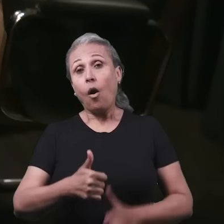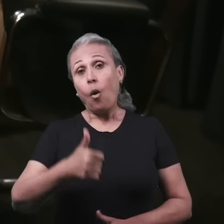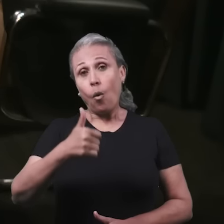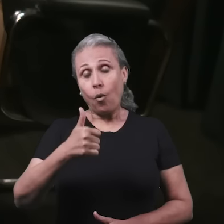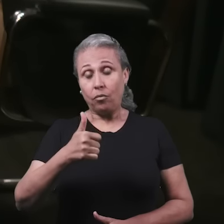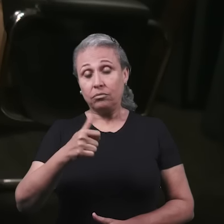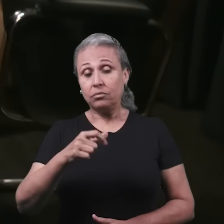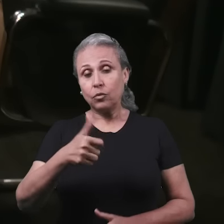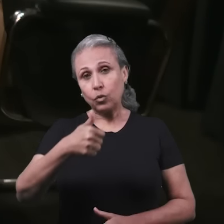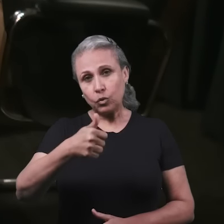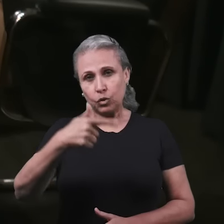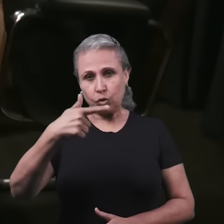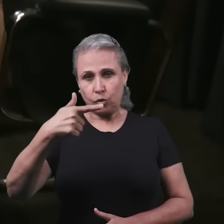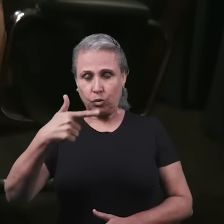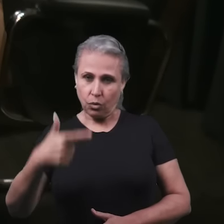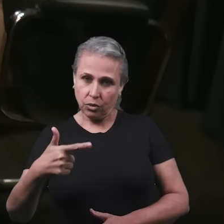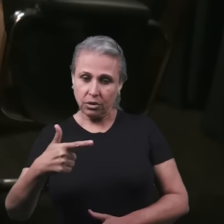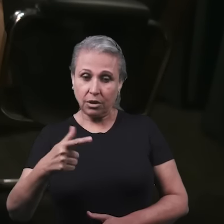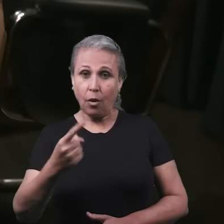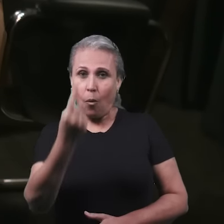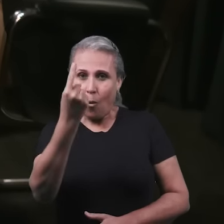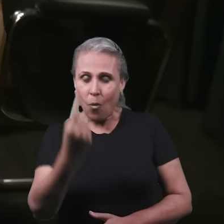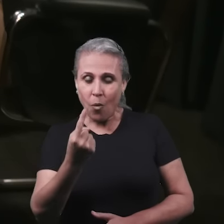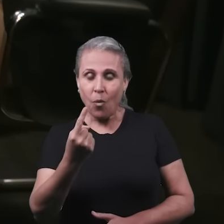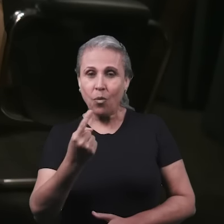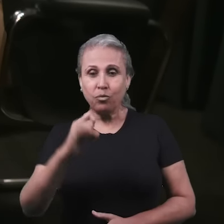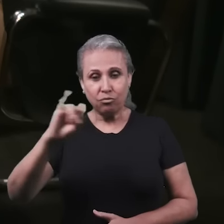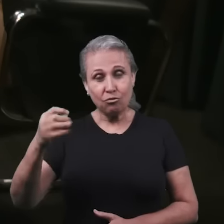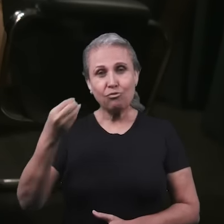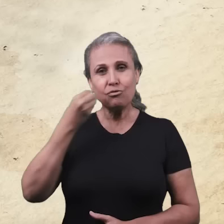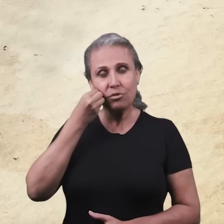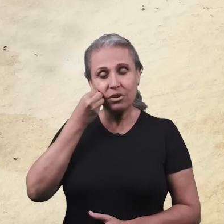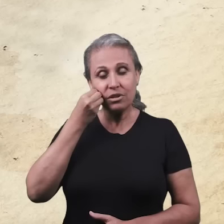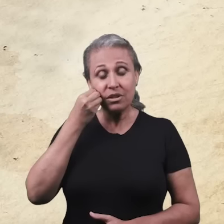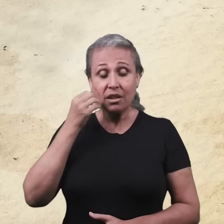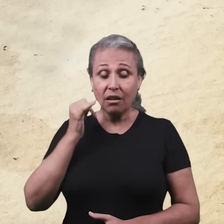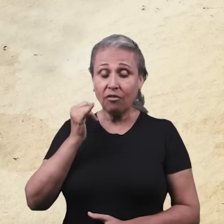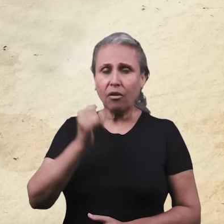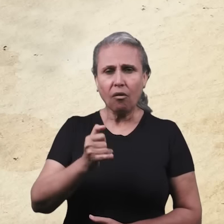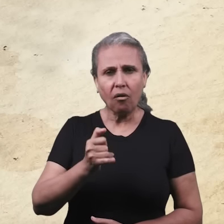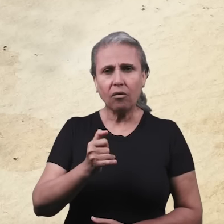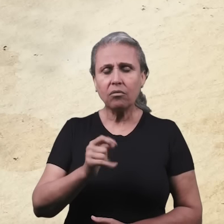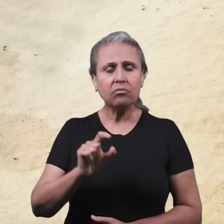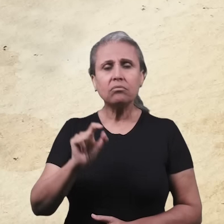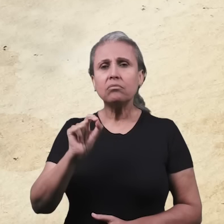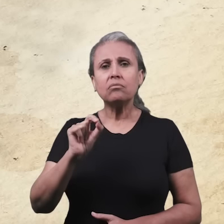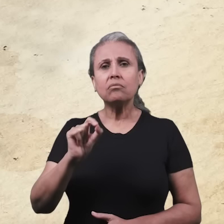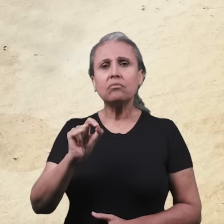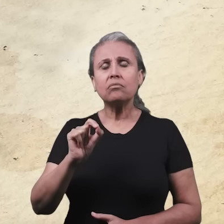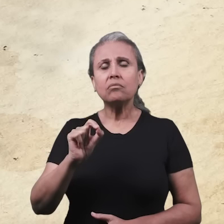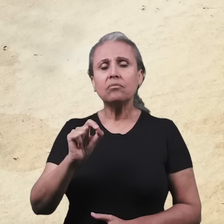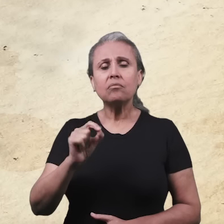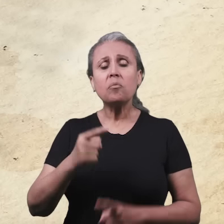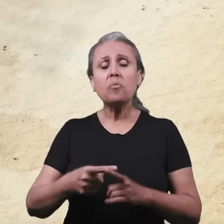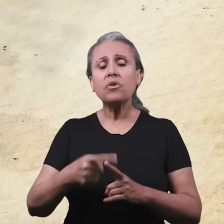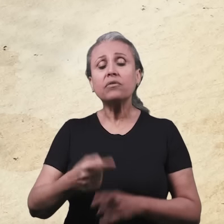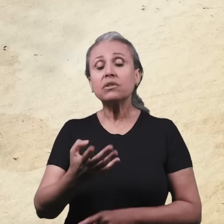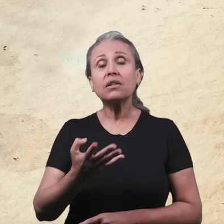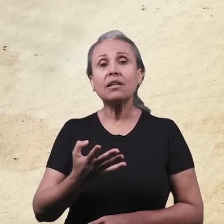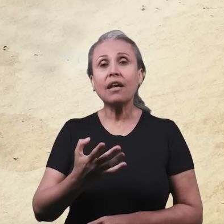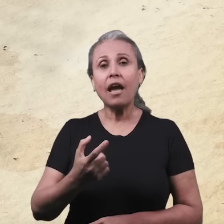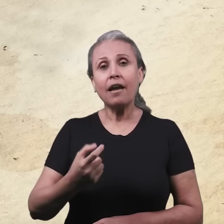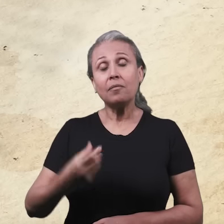Judas Iscariotes, foi ter com os principais dos sacerdotes e disse, que me quereis dar? E eu